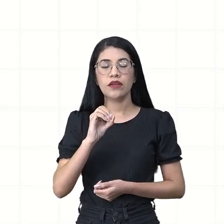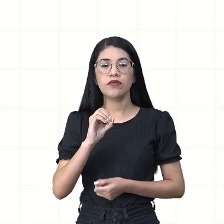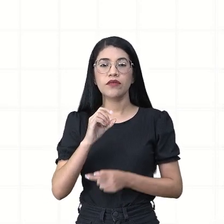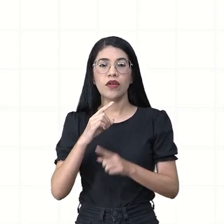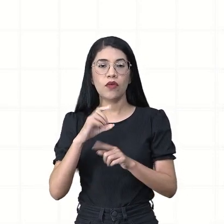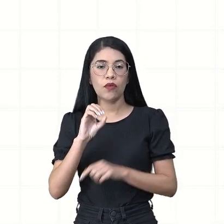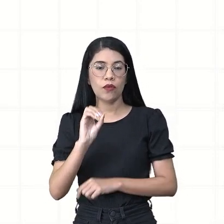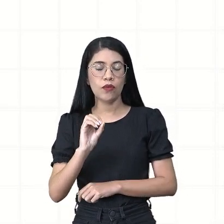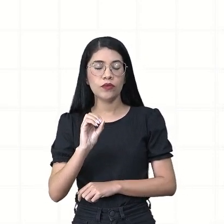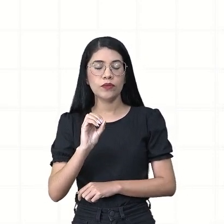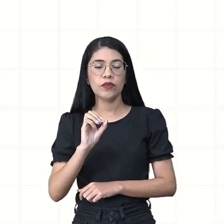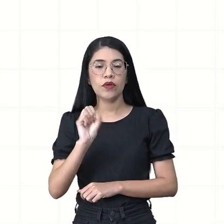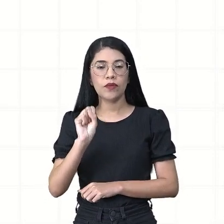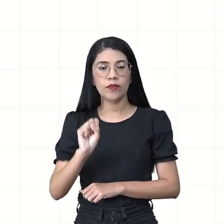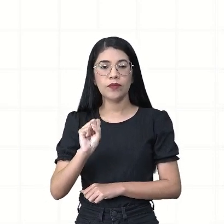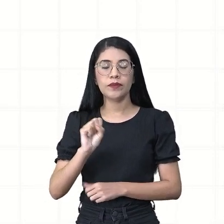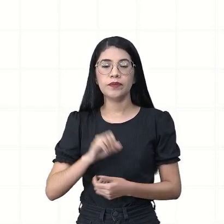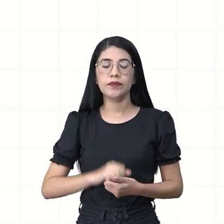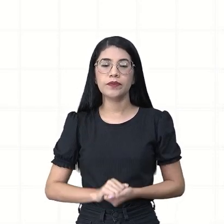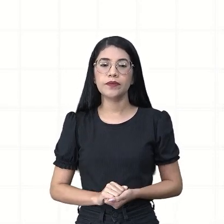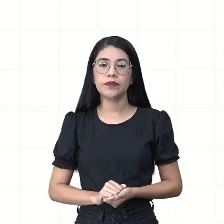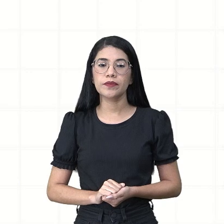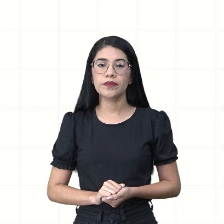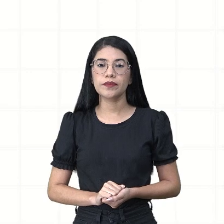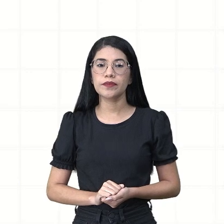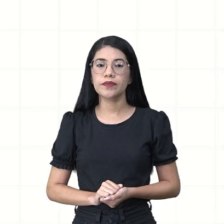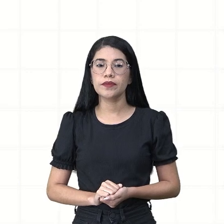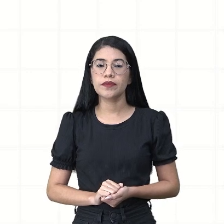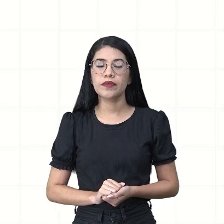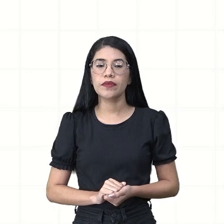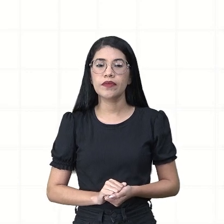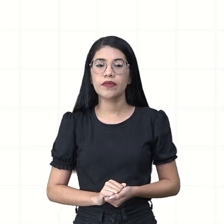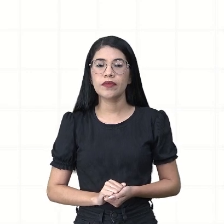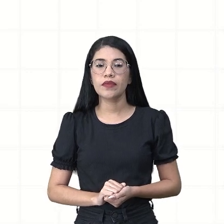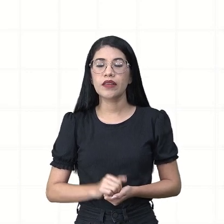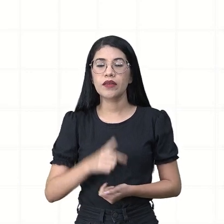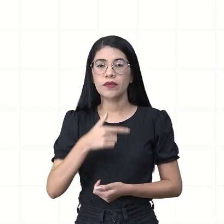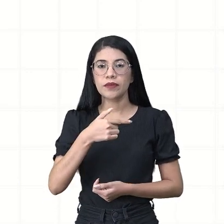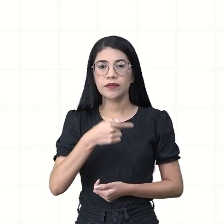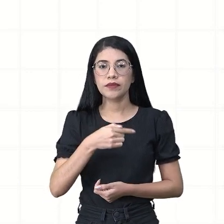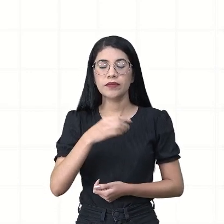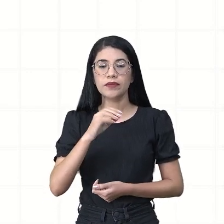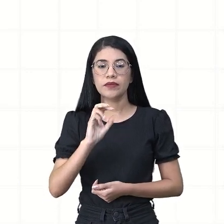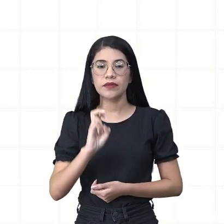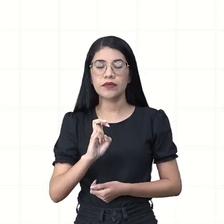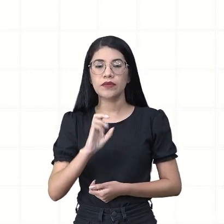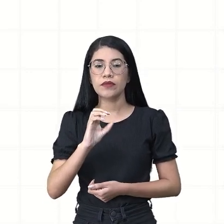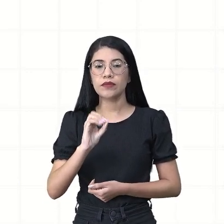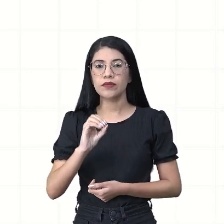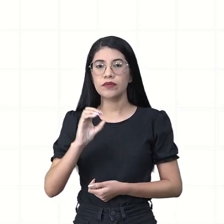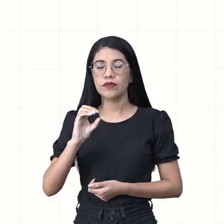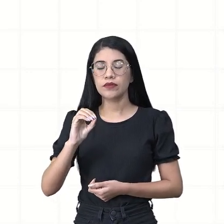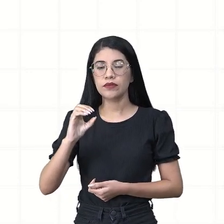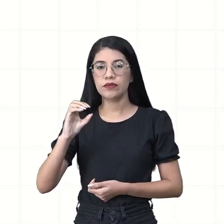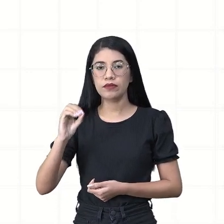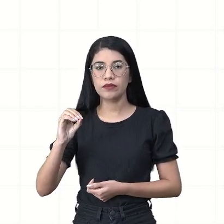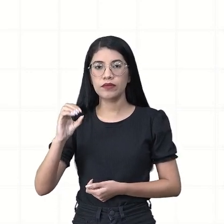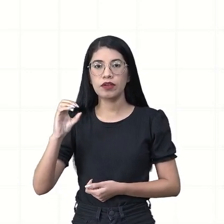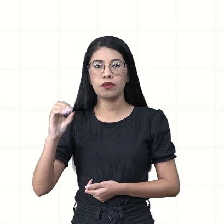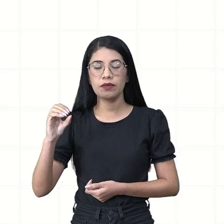um 0. Né? Vai me dar, olha só, vamos tirar um 0, vai